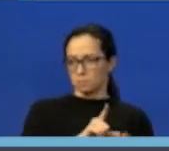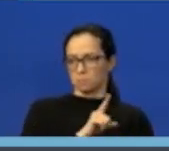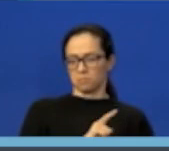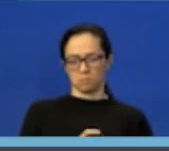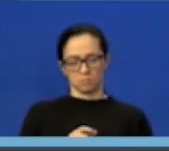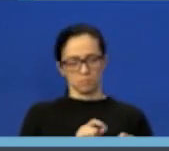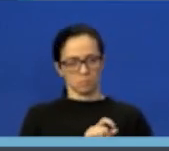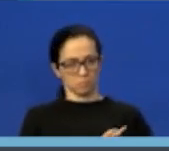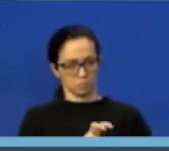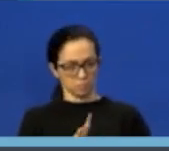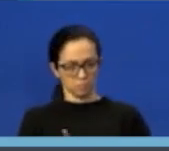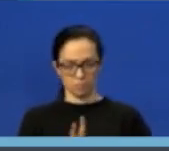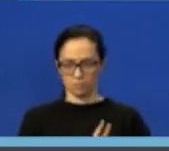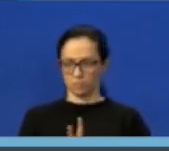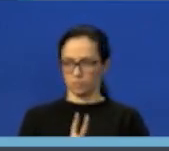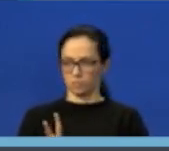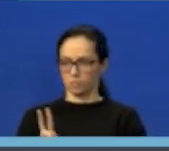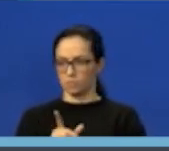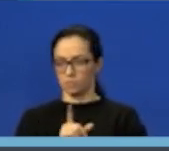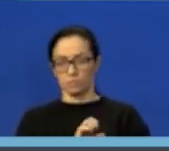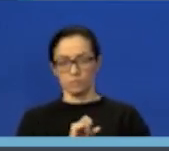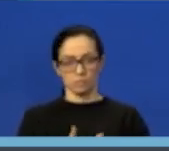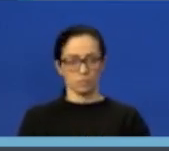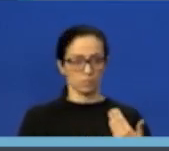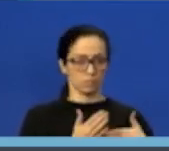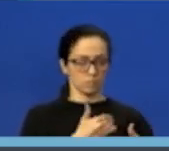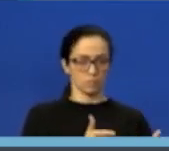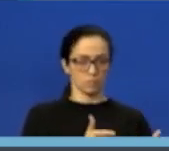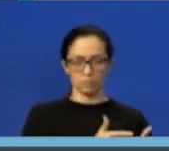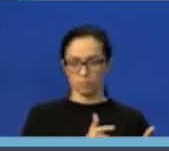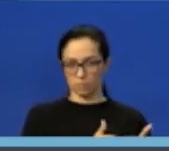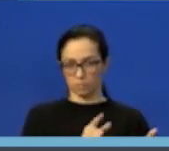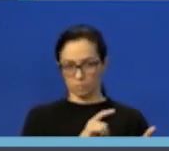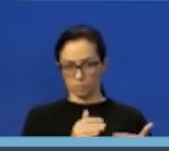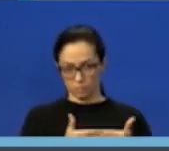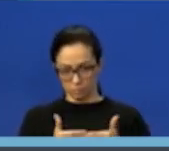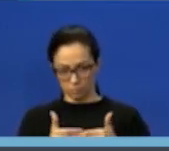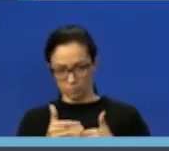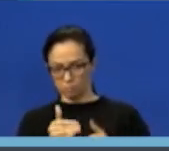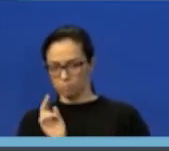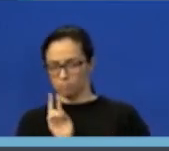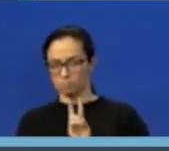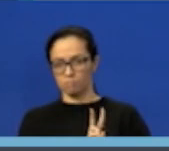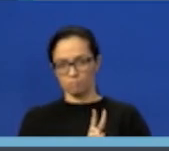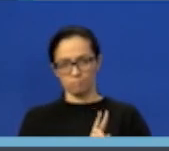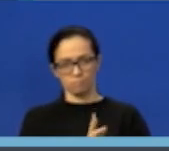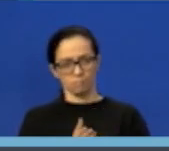de vigilância, para monitorar uma pessoa que teve alguma infecção e que,